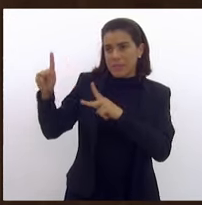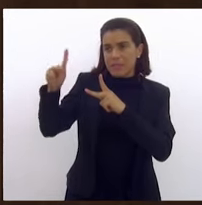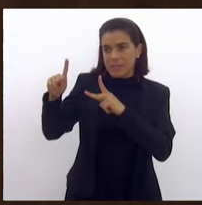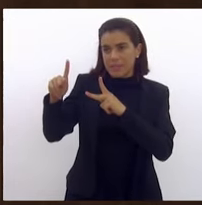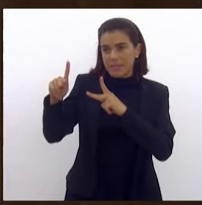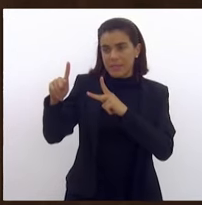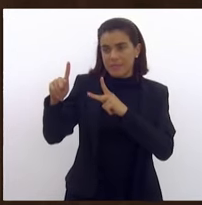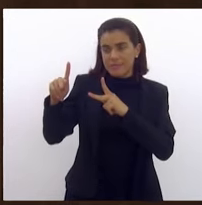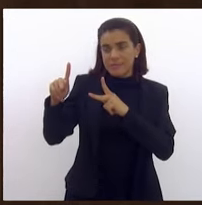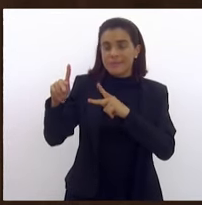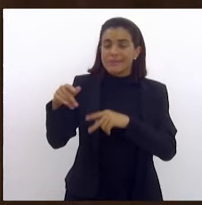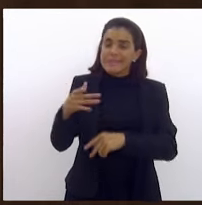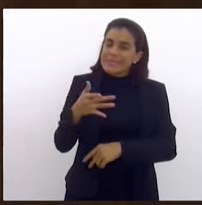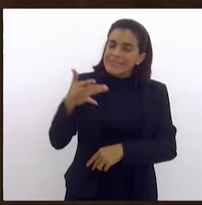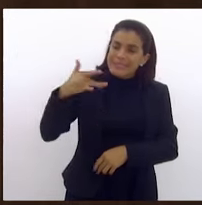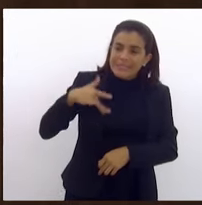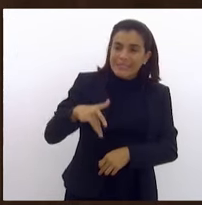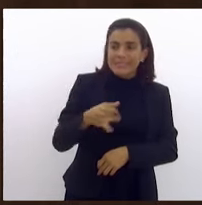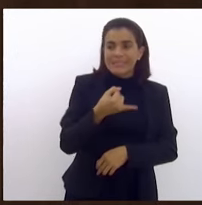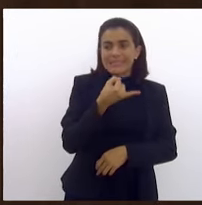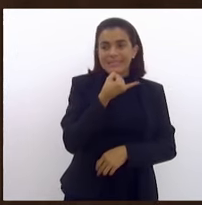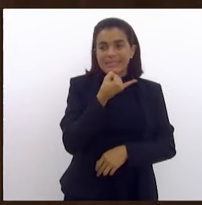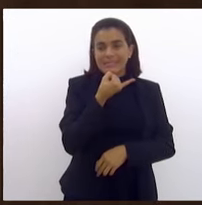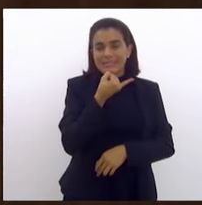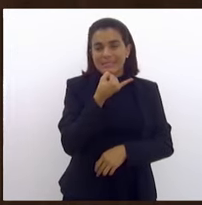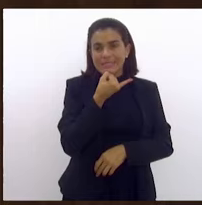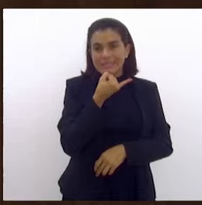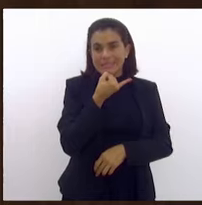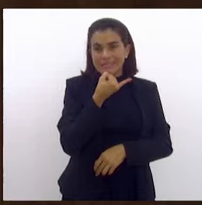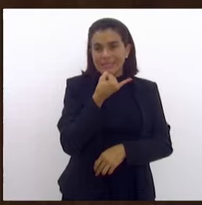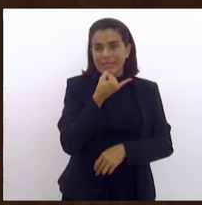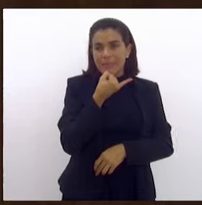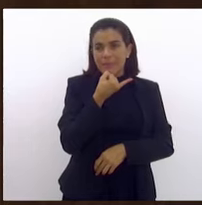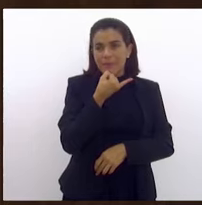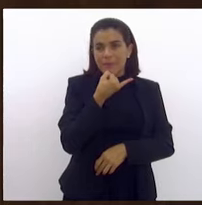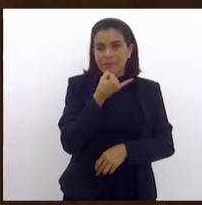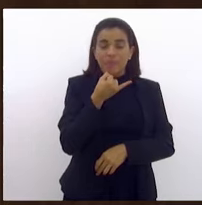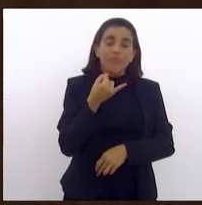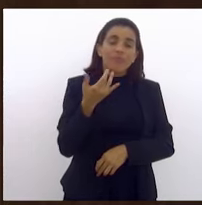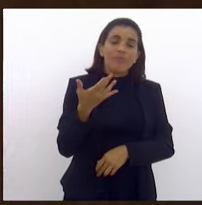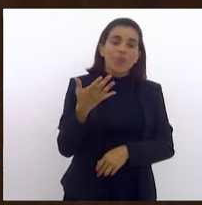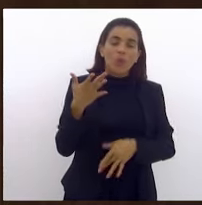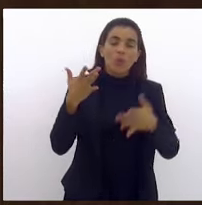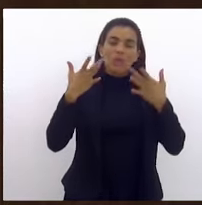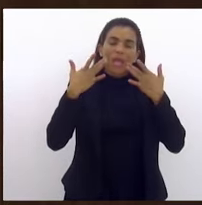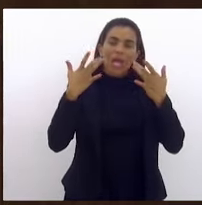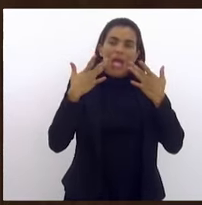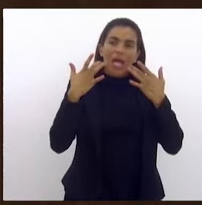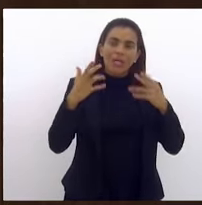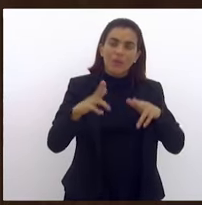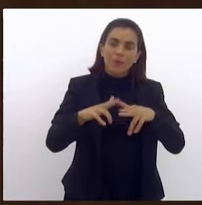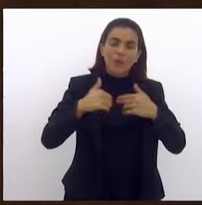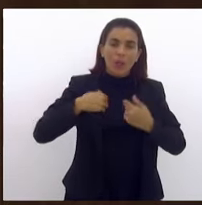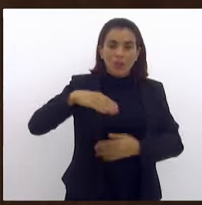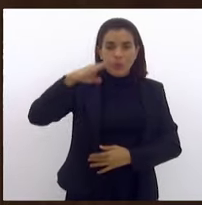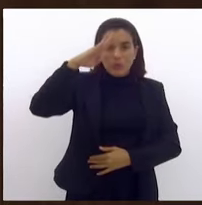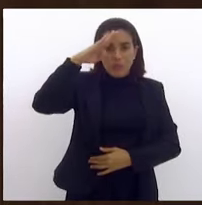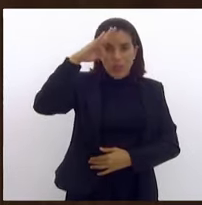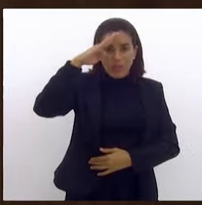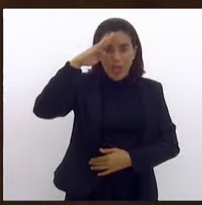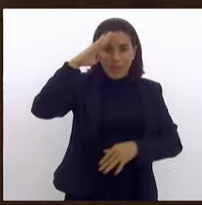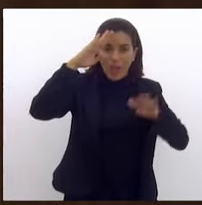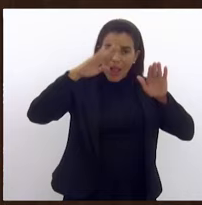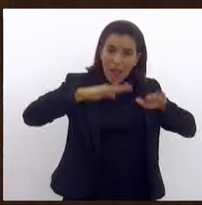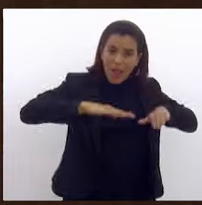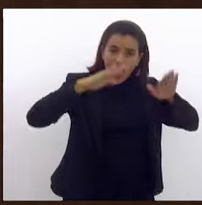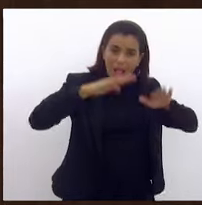Agora, é lamentável, né, a gente ver todo esse teatro político para o soldado do Lula, porque ele é o